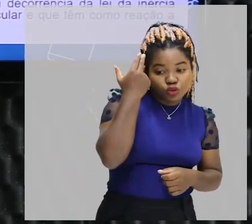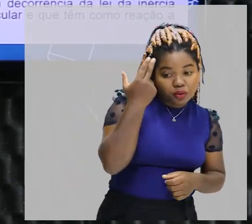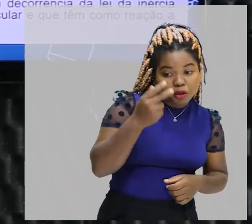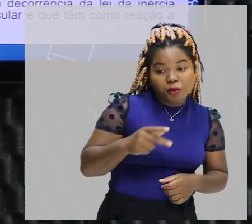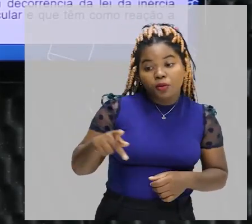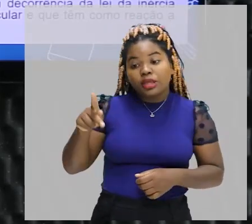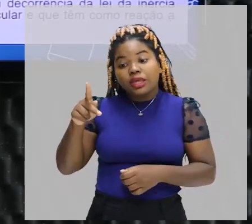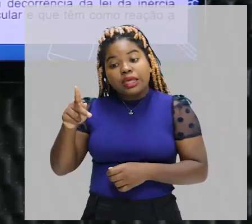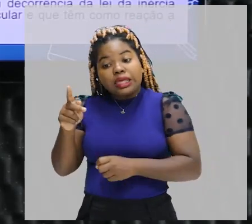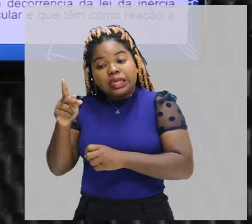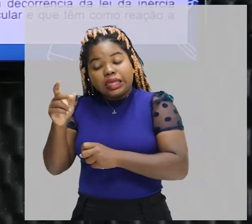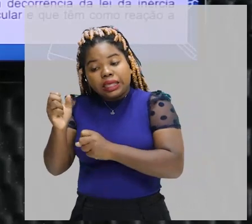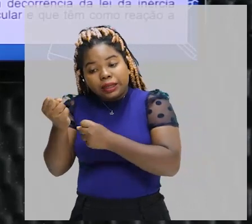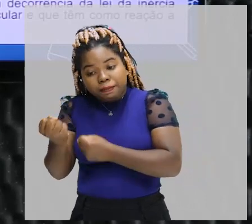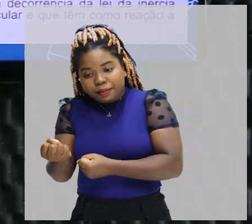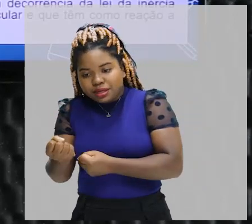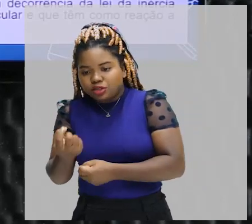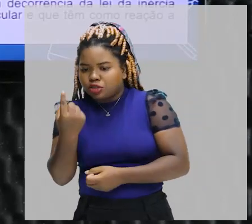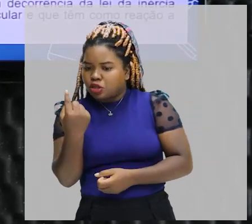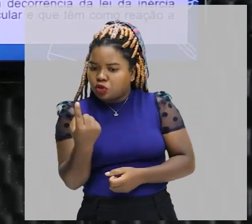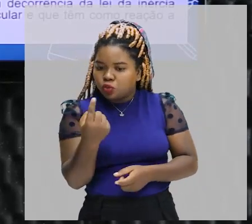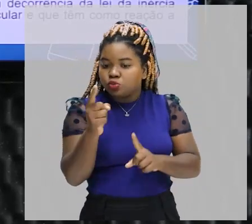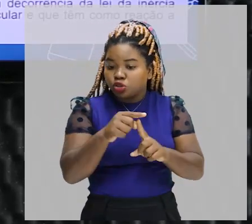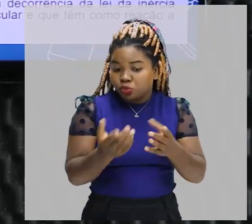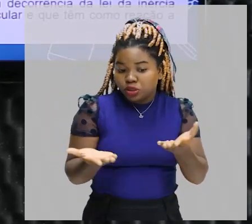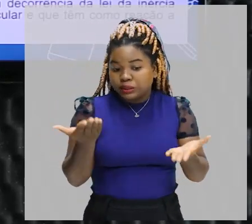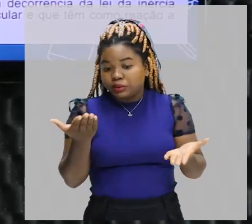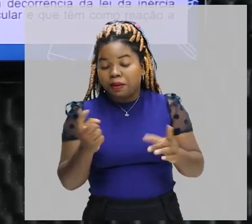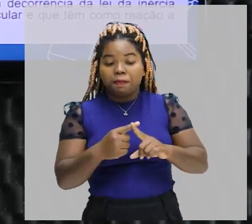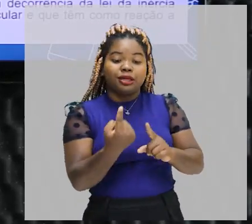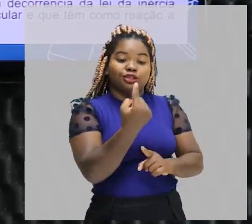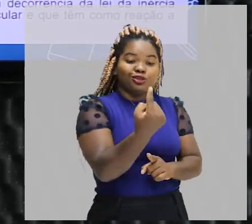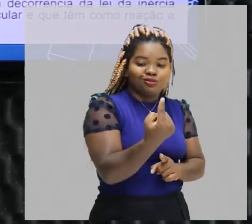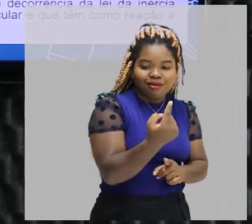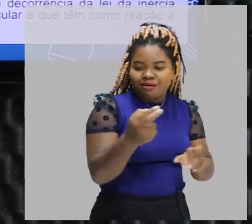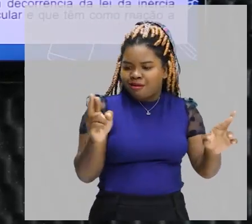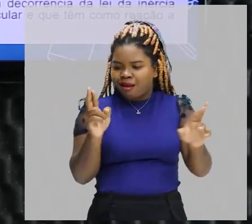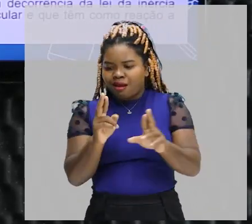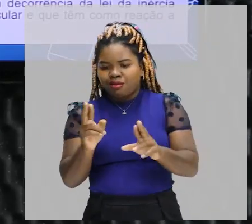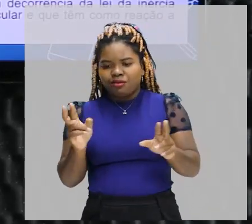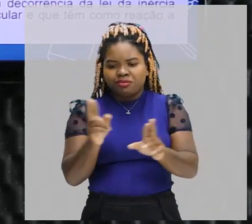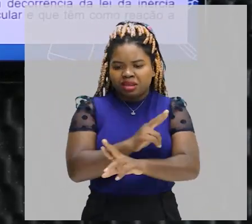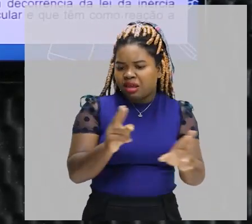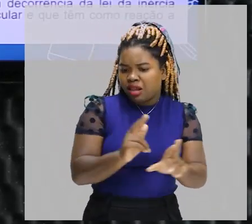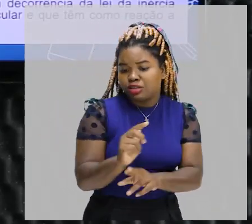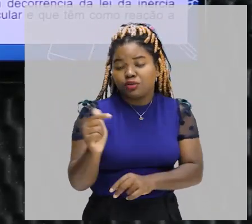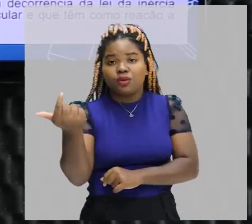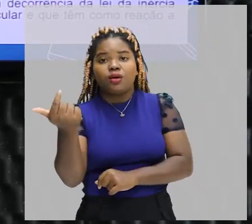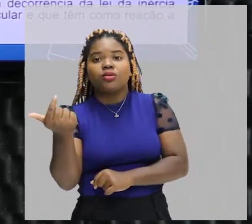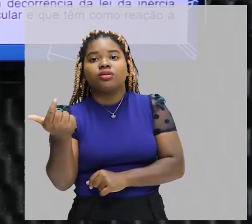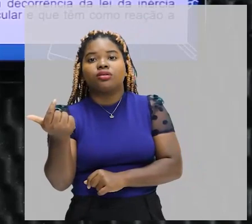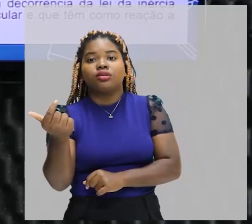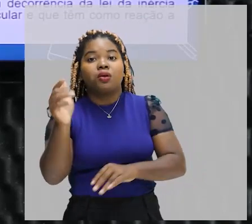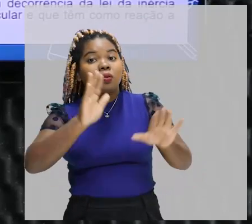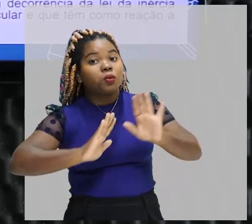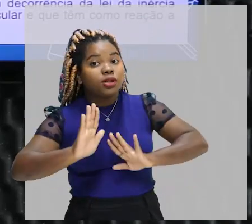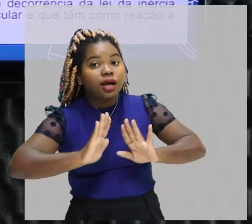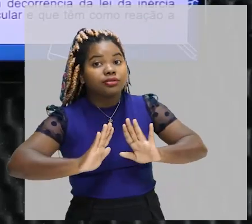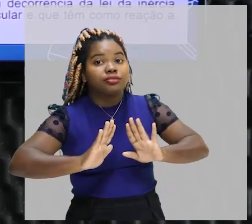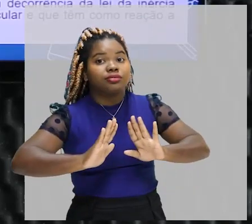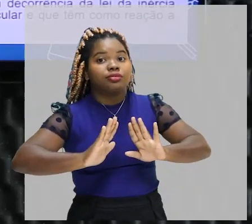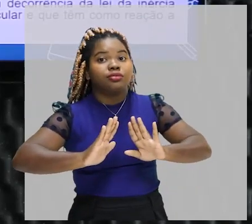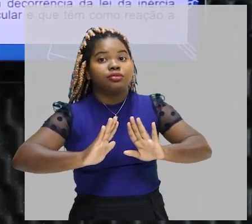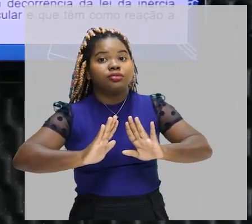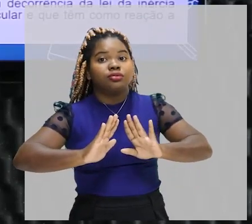uma situação em que eles se equilibram, mas uma não é reação da outra. Tem que ter cuidado, tá certo? Força-peso sobre